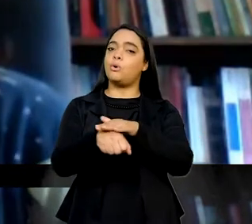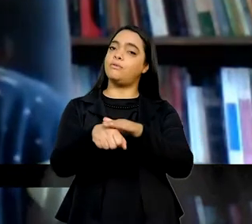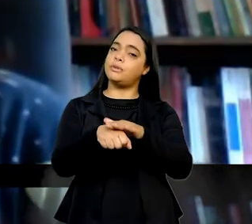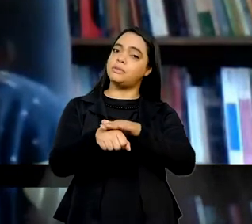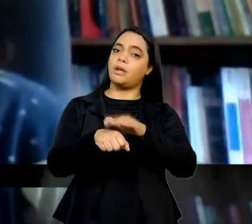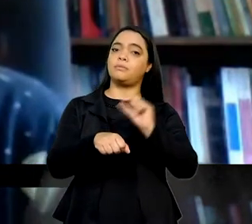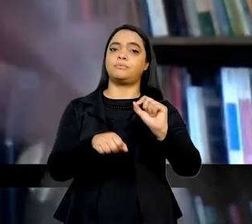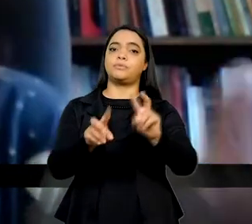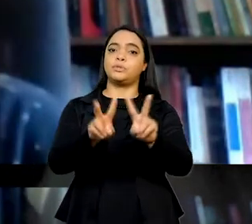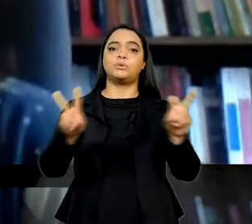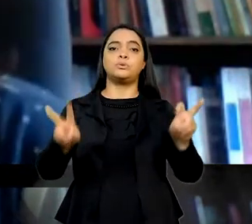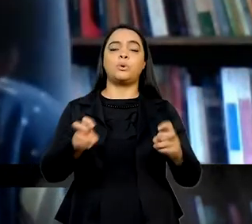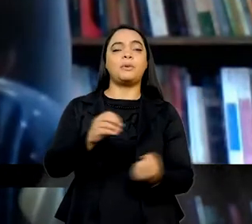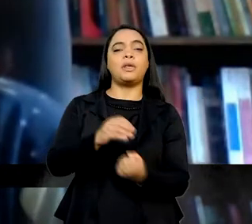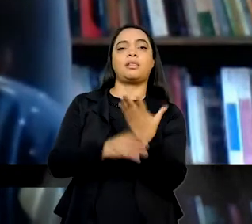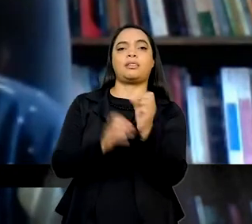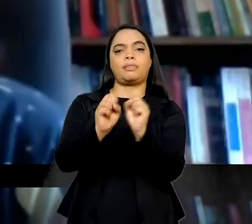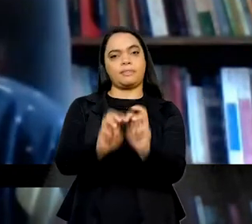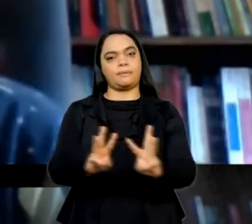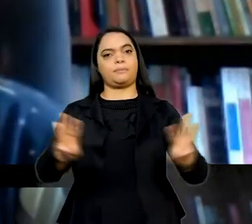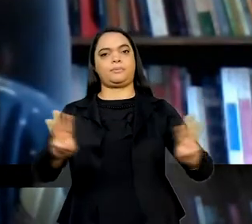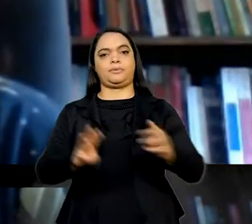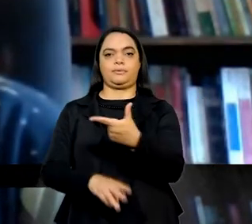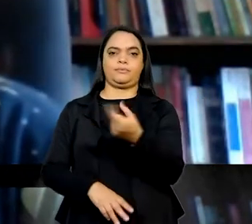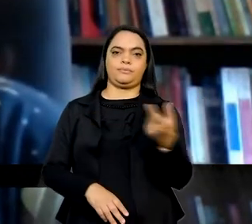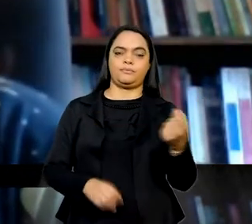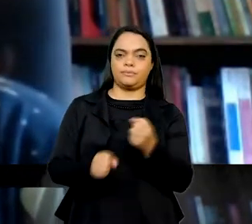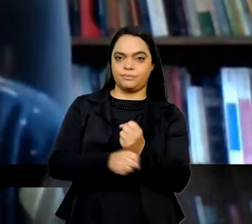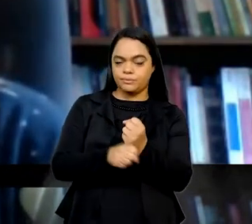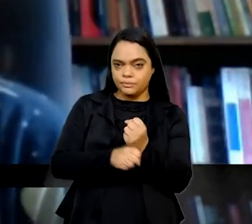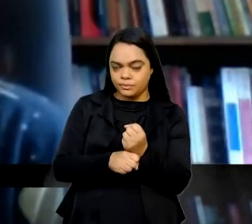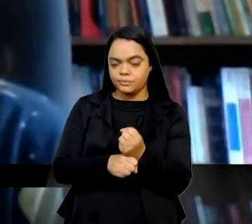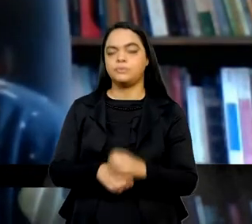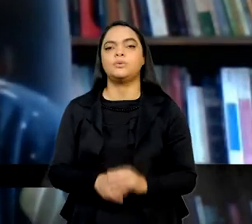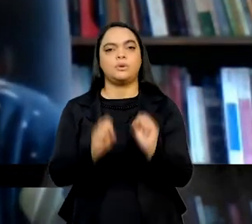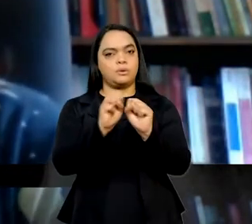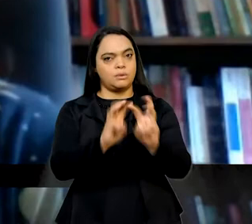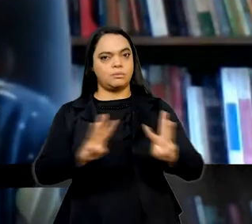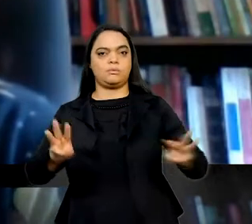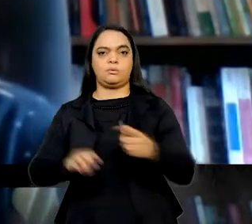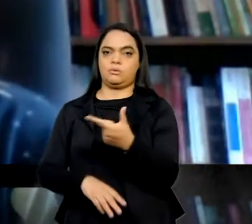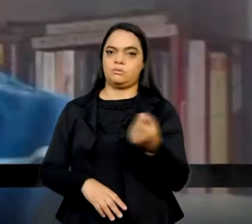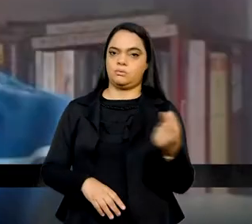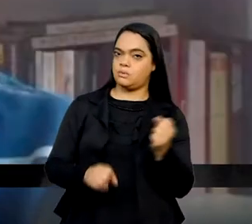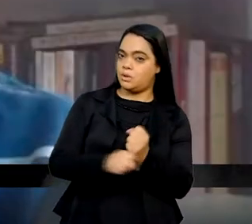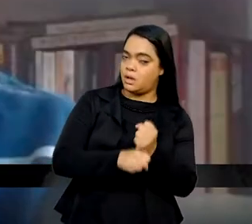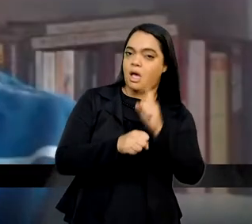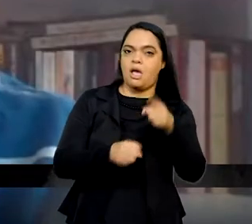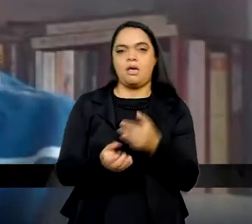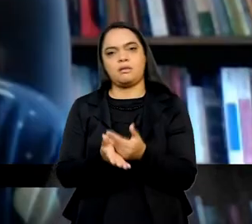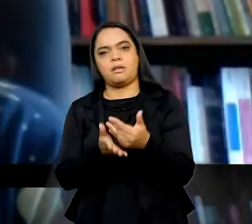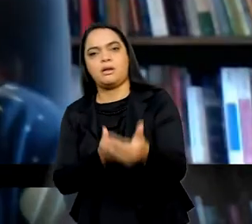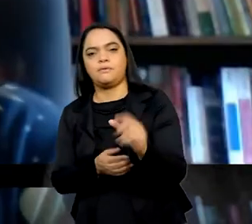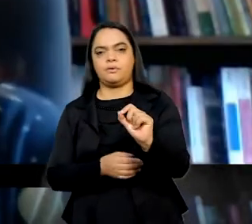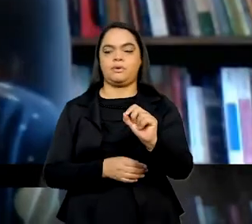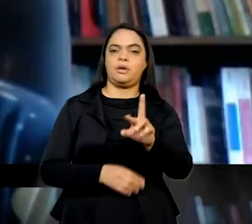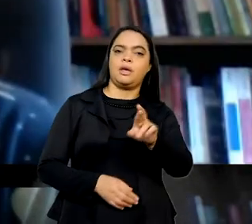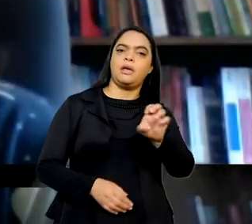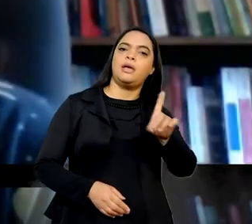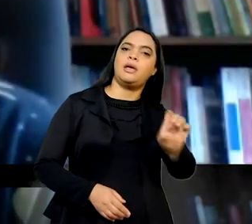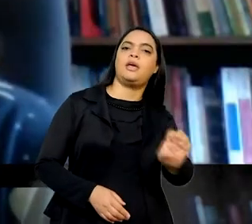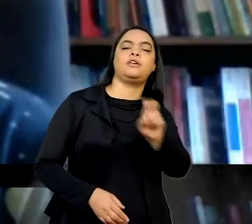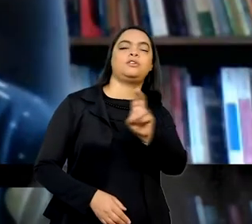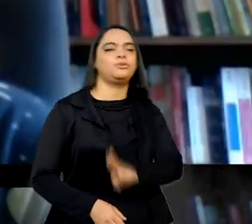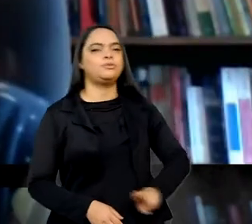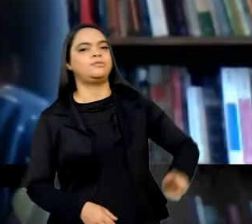conversar mais sobre a construção do Portal do Bicentenário, né? O Portal do Bicentenário é uma iniciativa de uma rede de